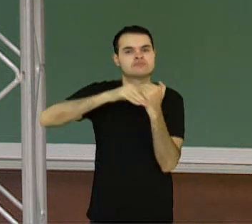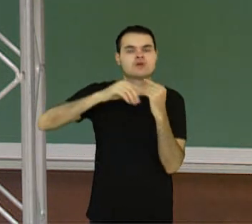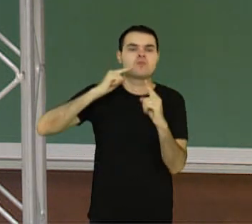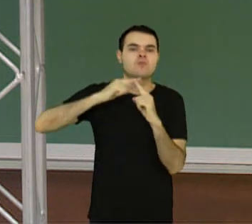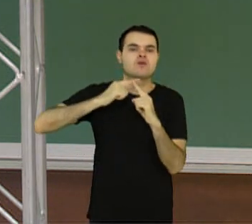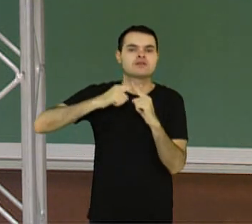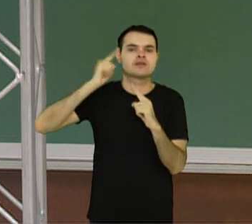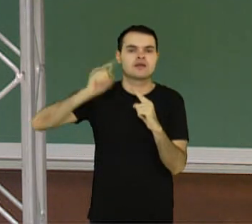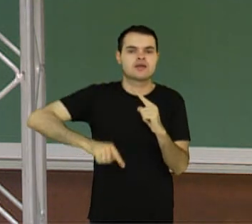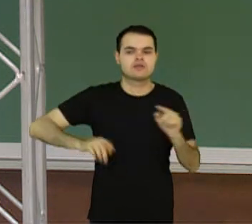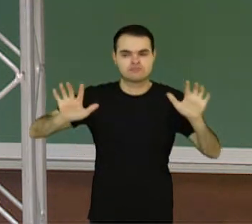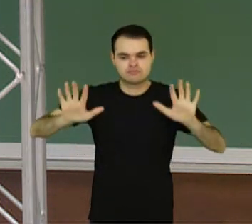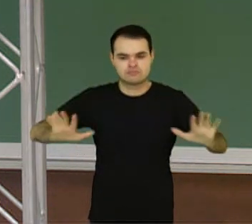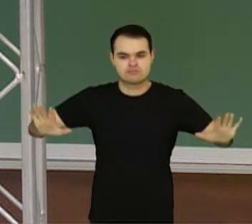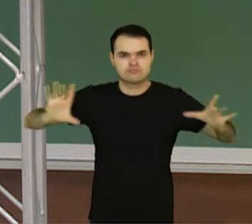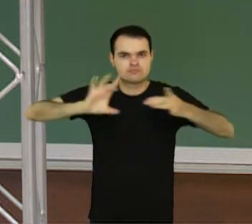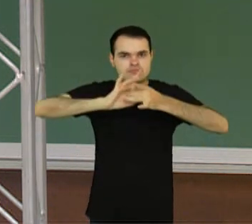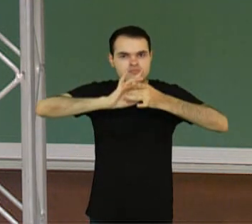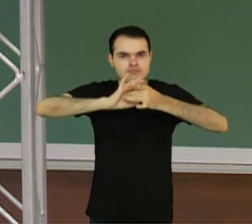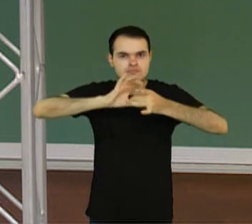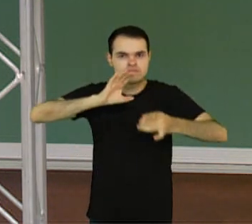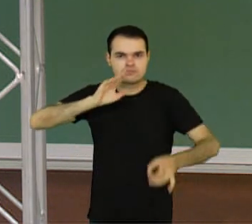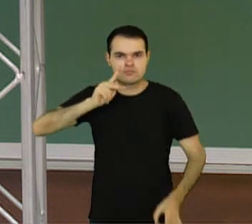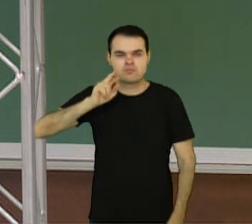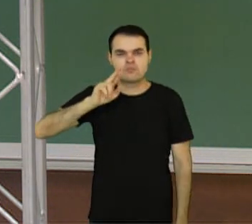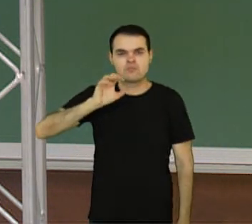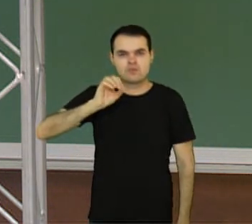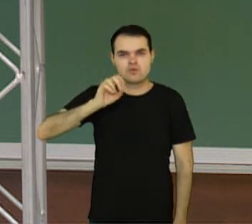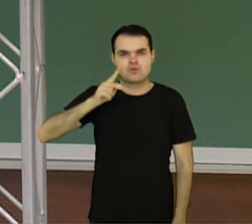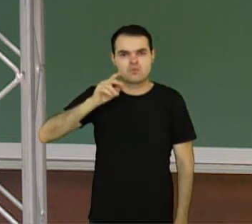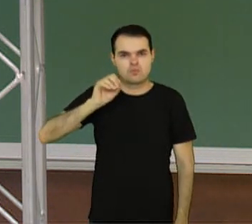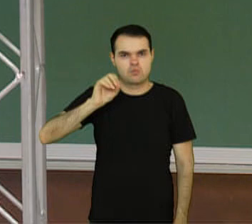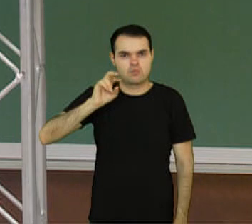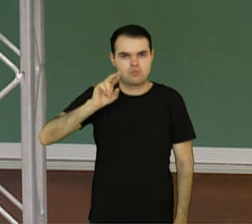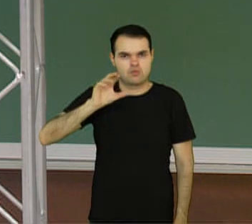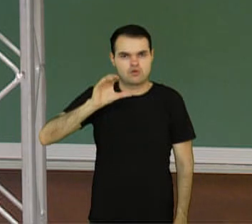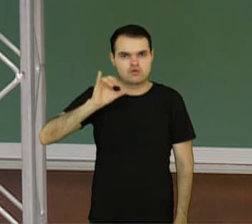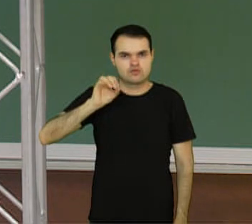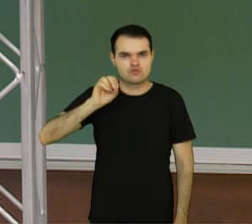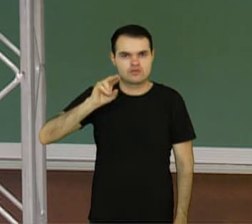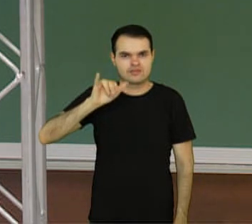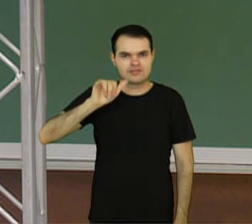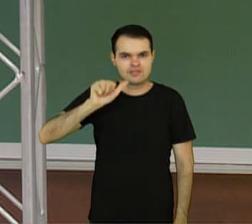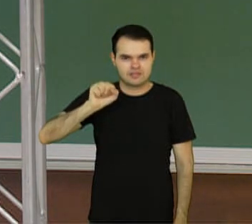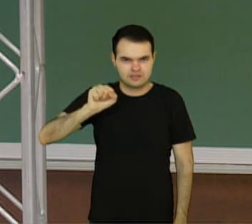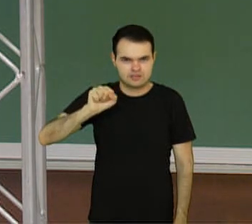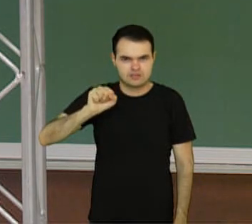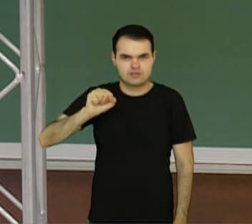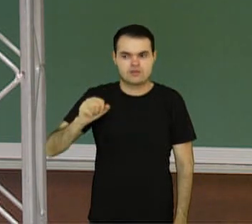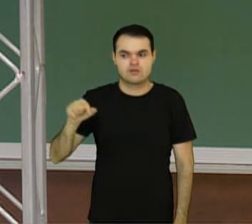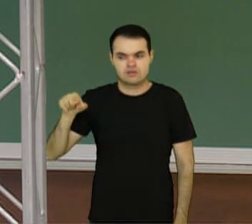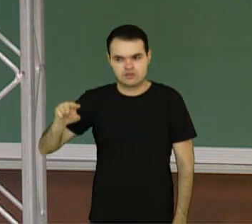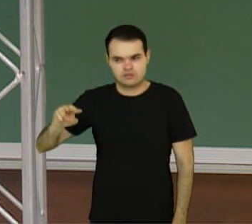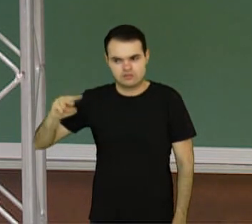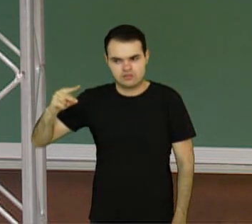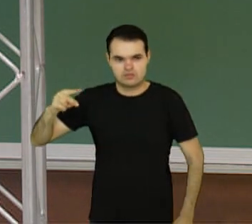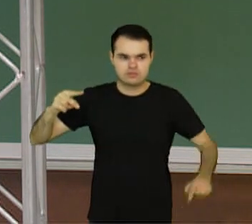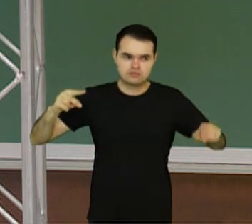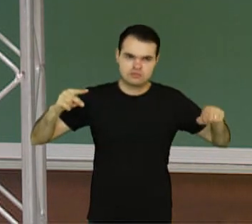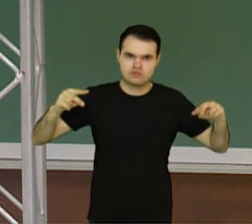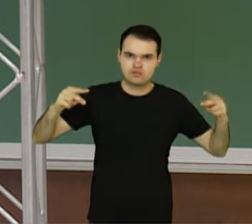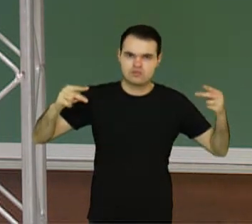trabalhando com grandezas diretamente proporcionais. Repetindo, quando uma dobra, a outra